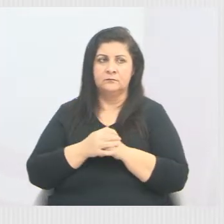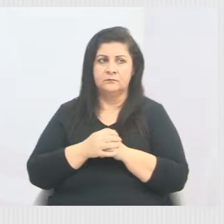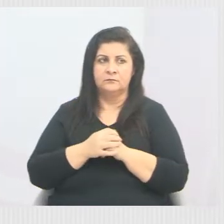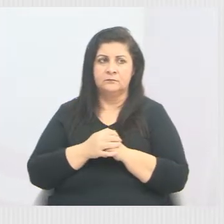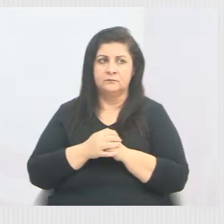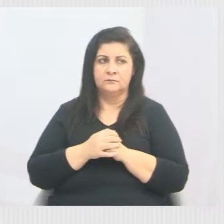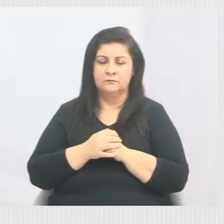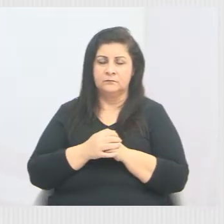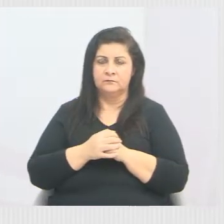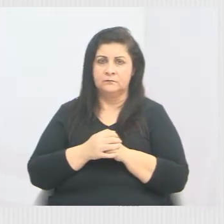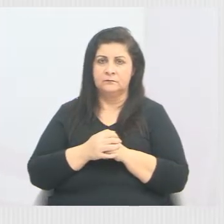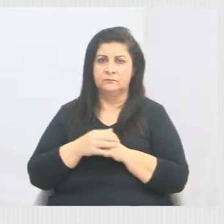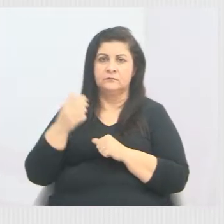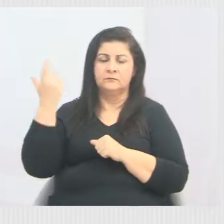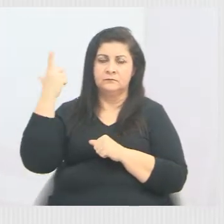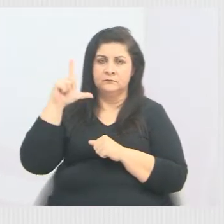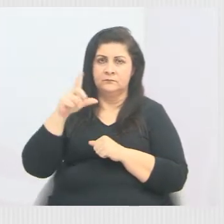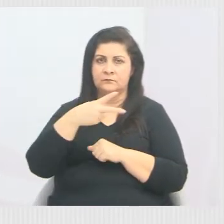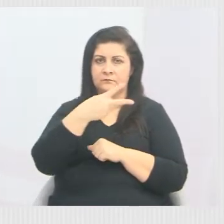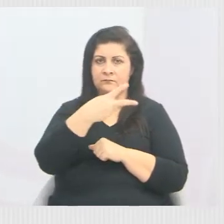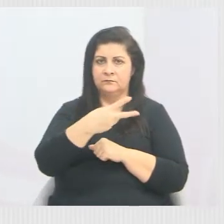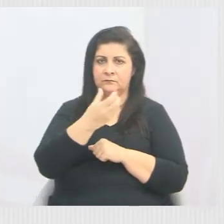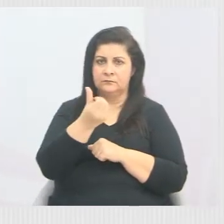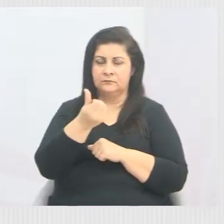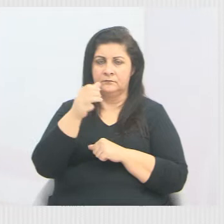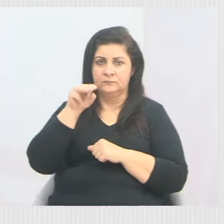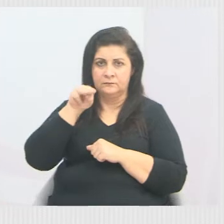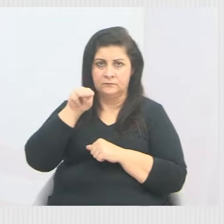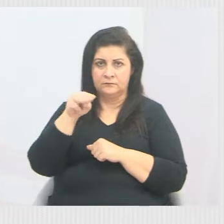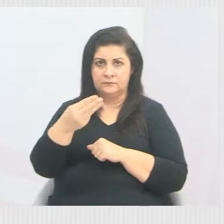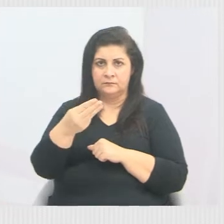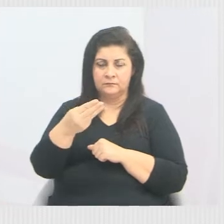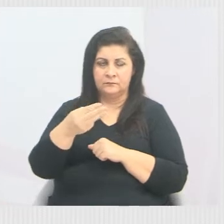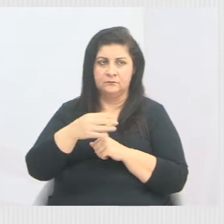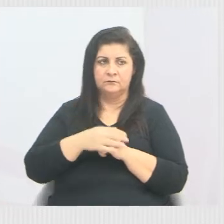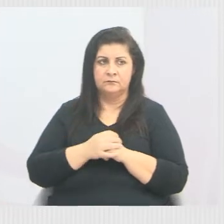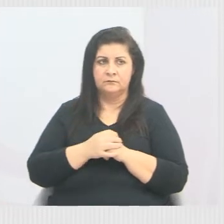75.686.000 para o ano de 2021, realizado